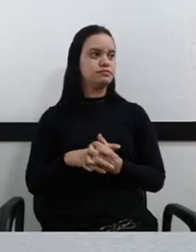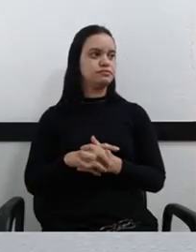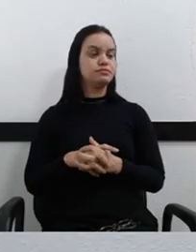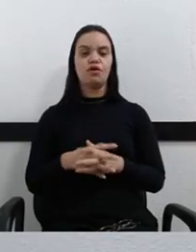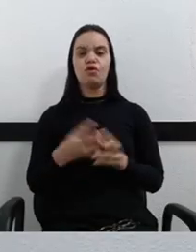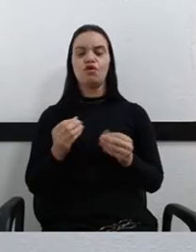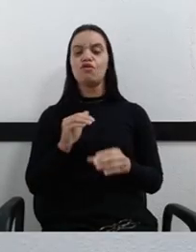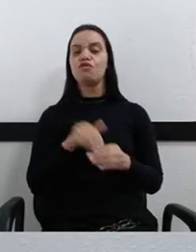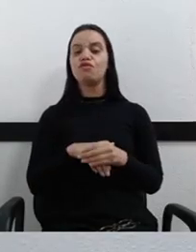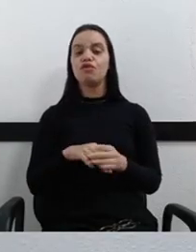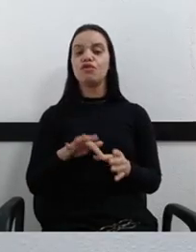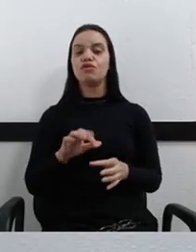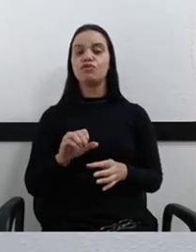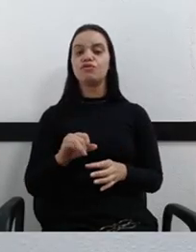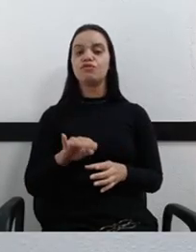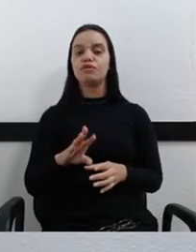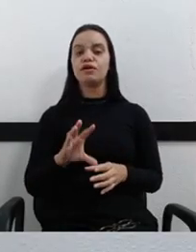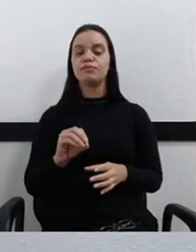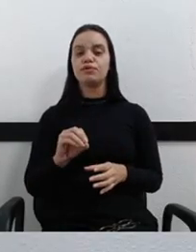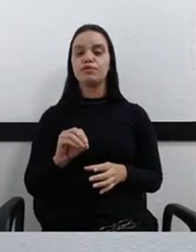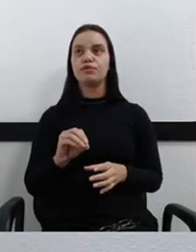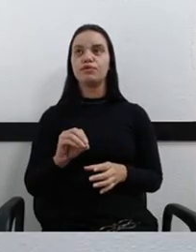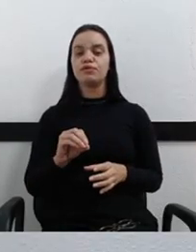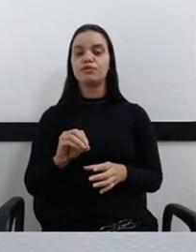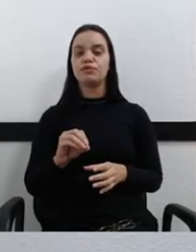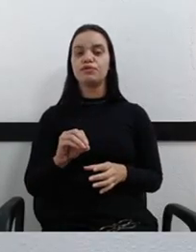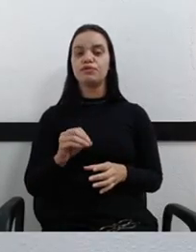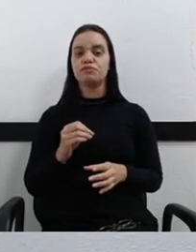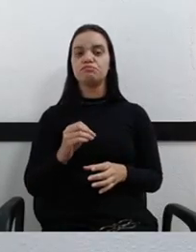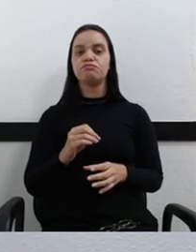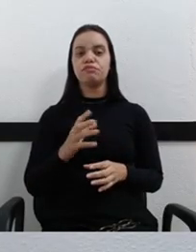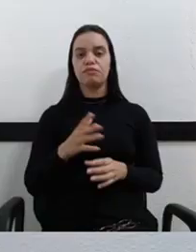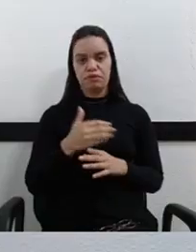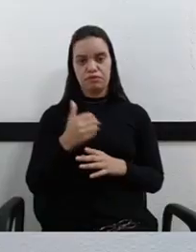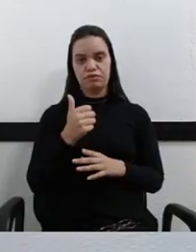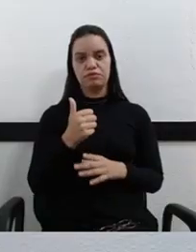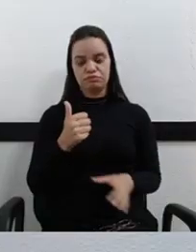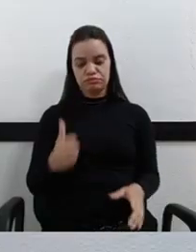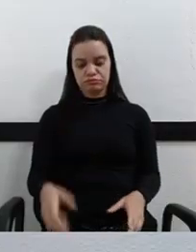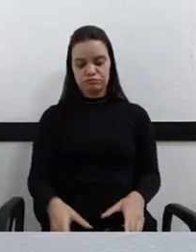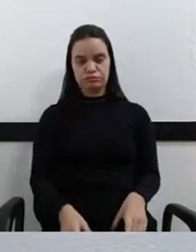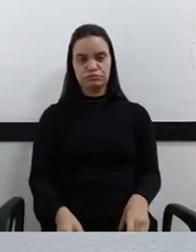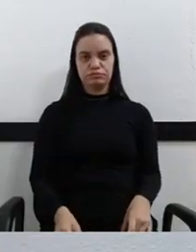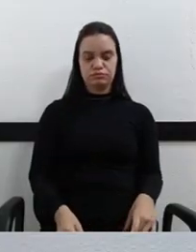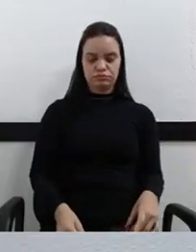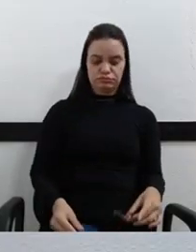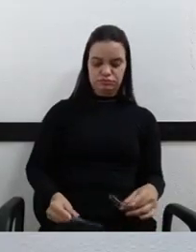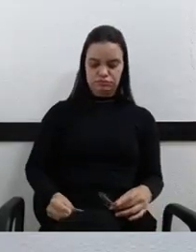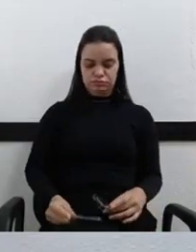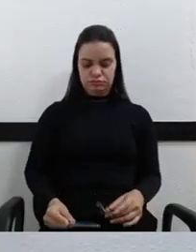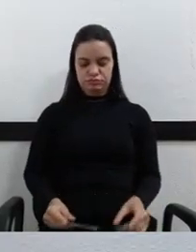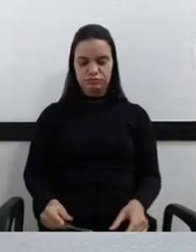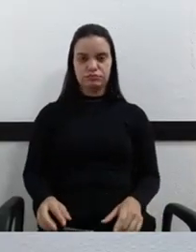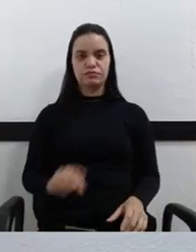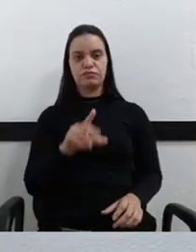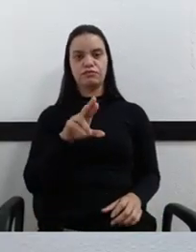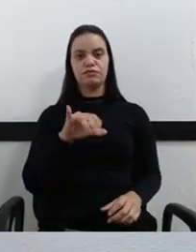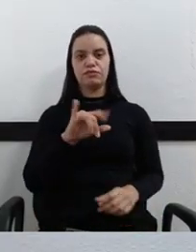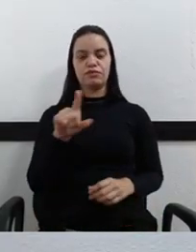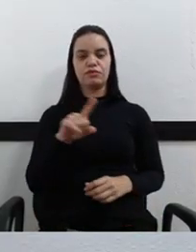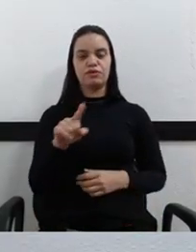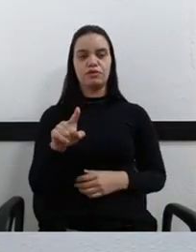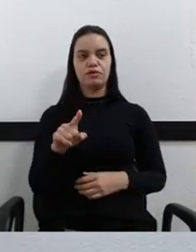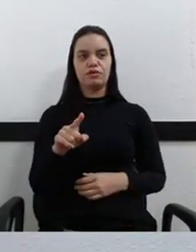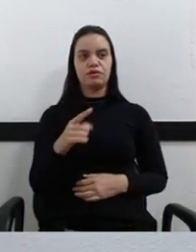Como vota o conselheiro Fábio Jacinto Sorge? Com o proponente, presidente. Como vota o conselheiro Luiz Eduardo Coelho?